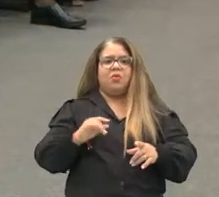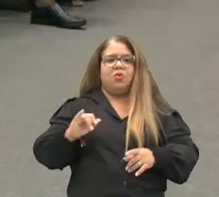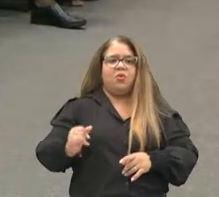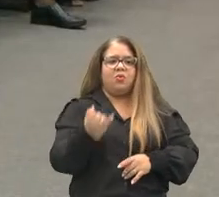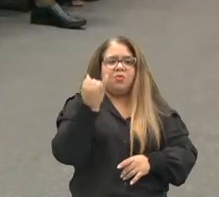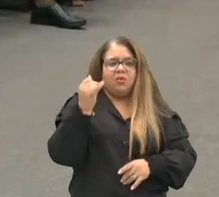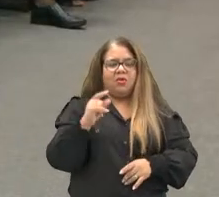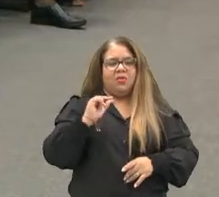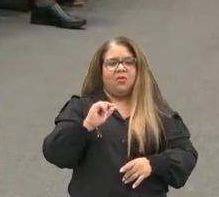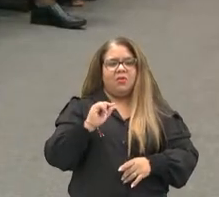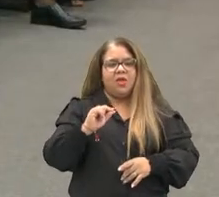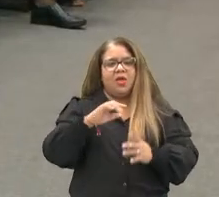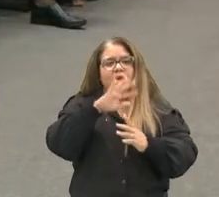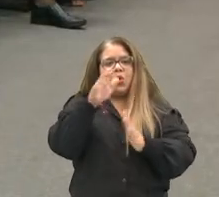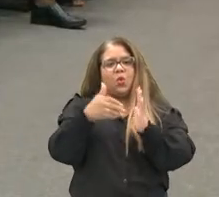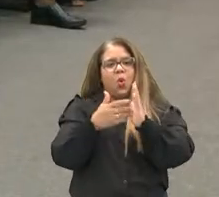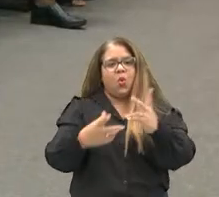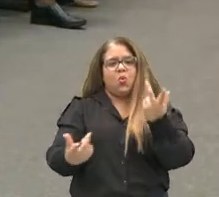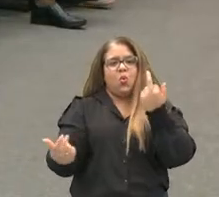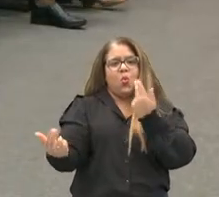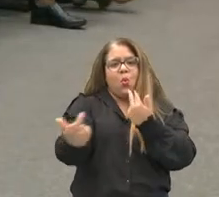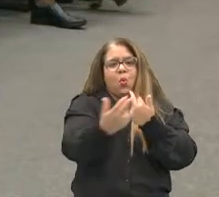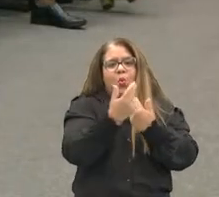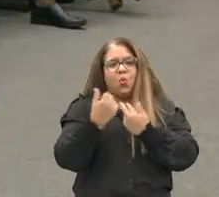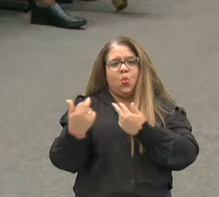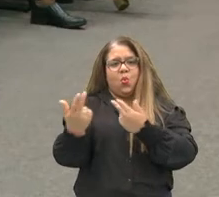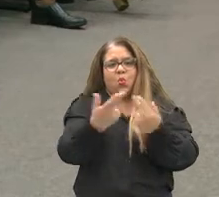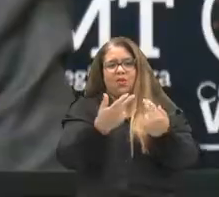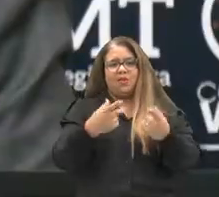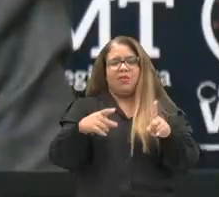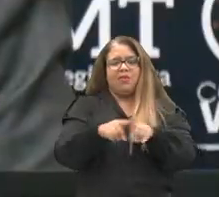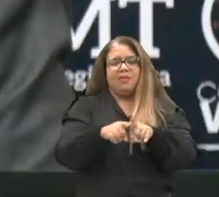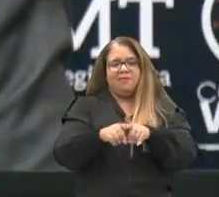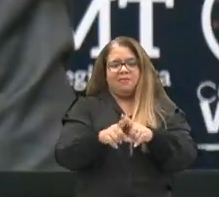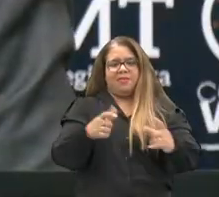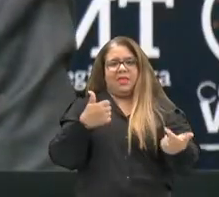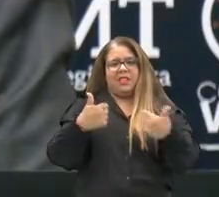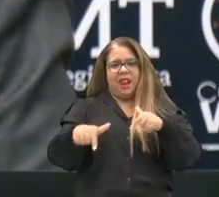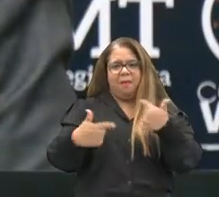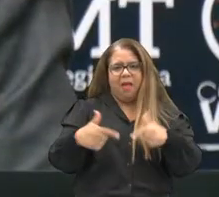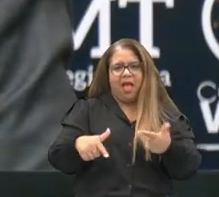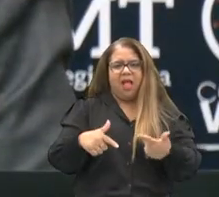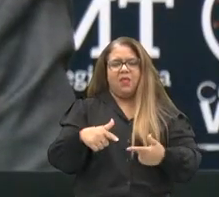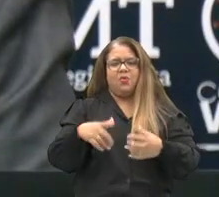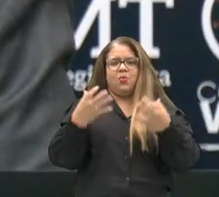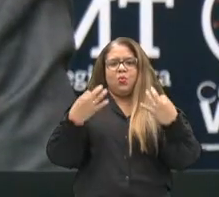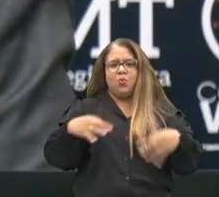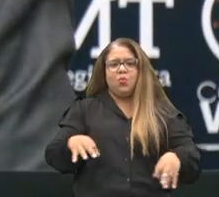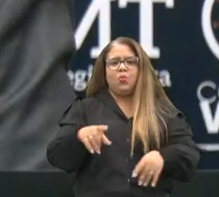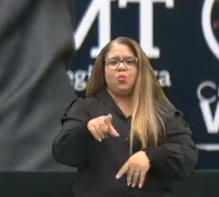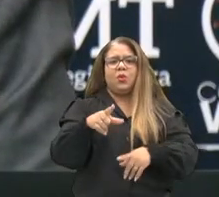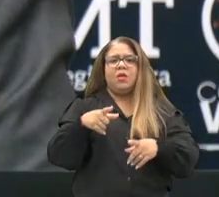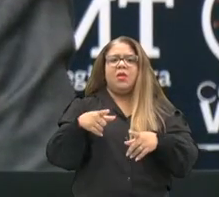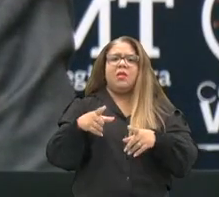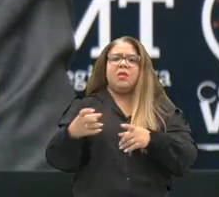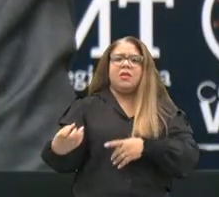deve ser para todos e não para poucos, trabalho com o intuito de que a reforma tributária tenha sucesso